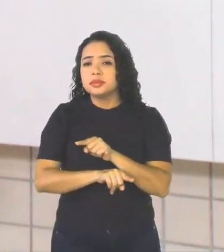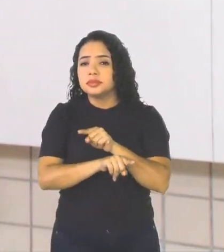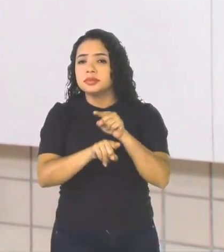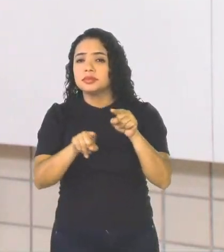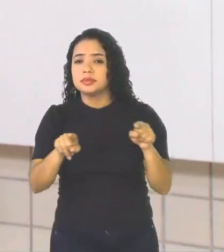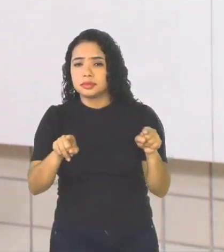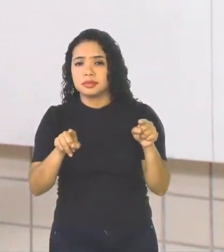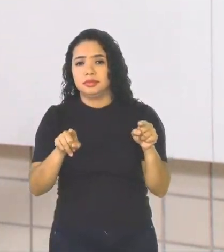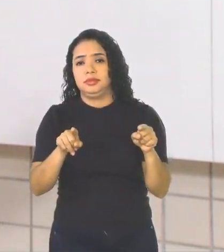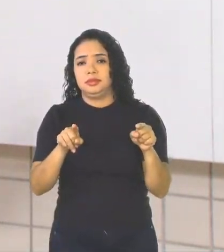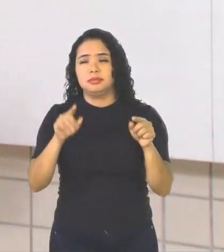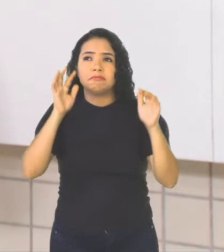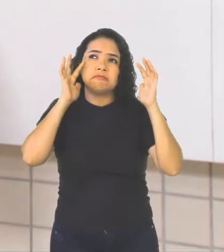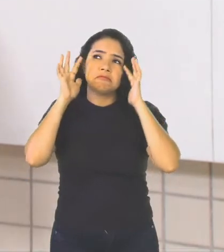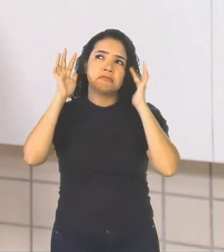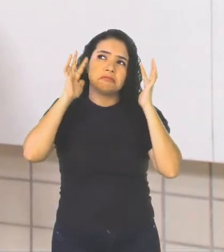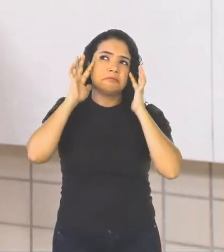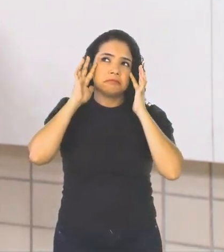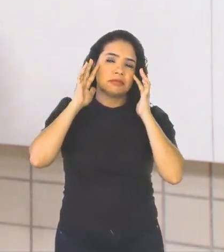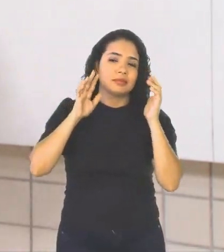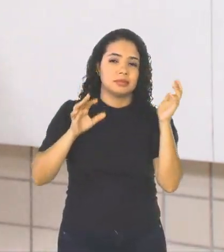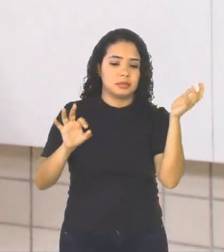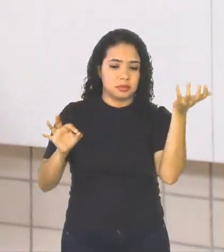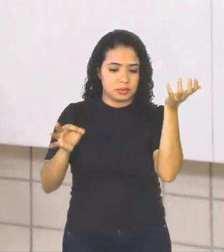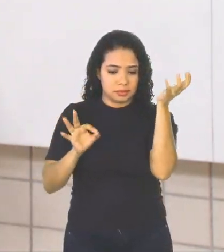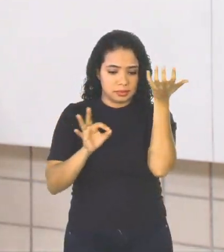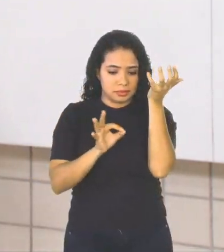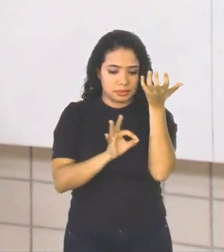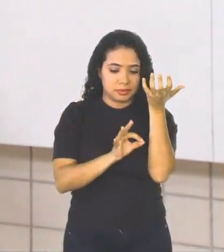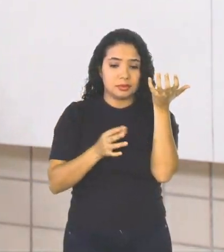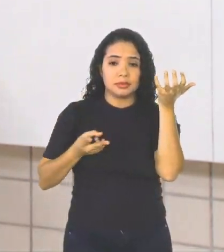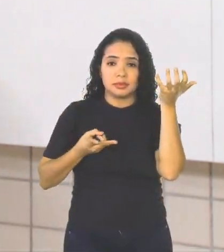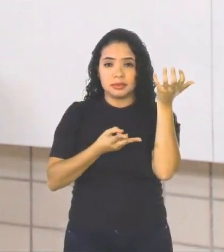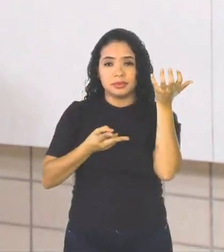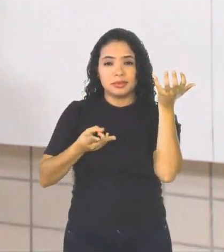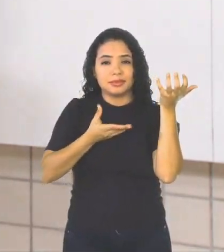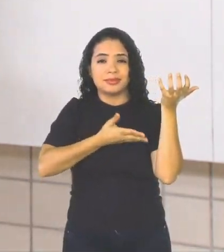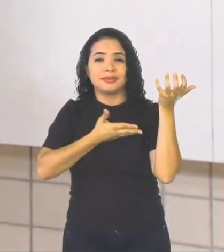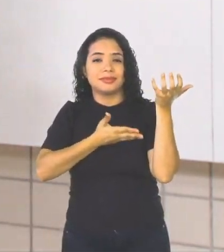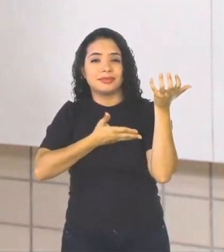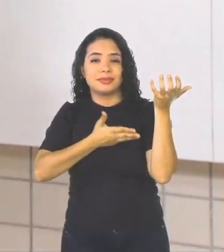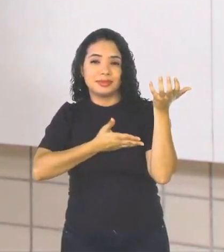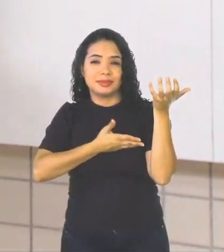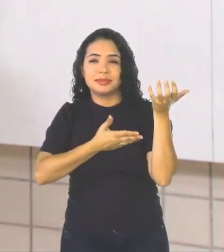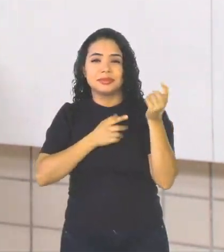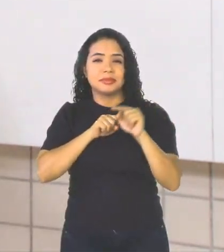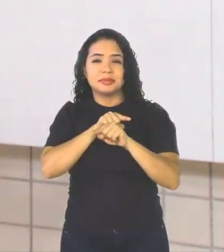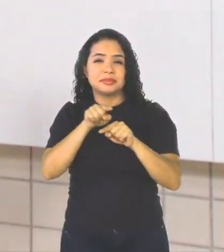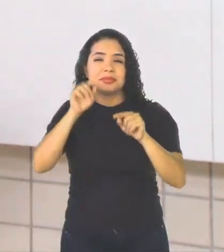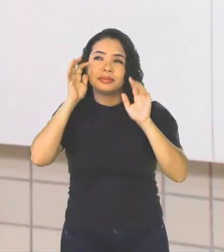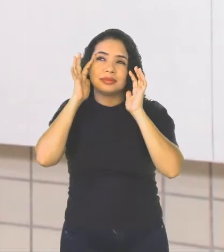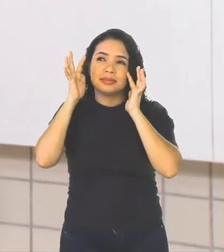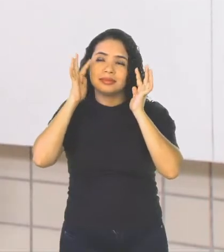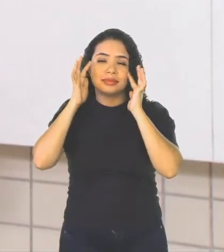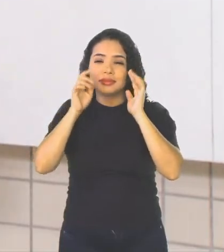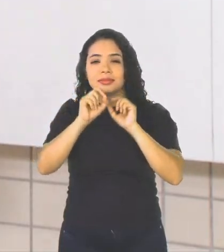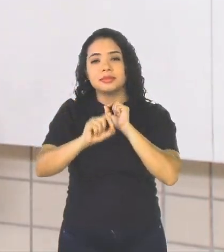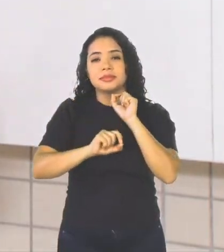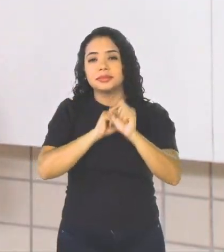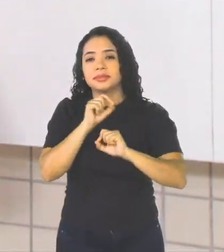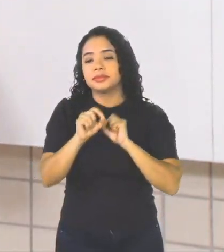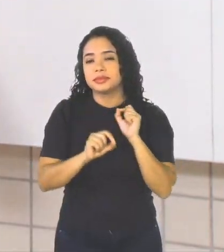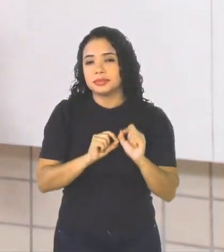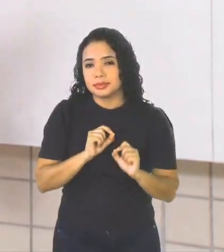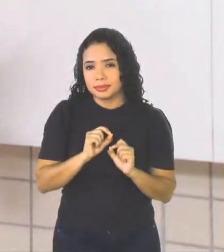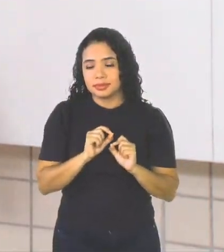dos dois? O que acontece aí? O que de importante eles precisavam aí ter se encontrado,